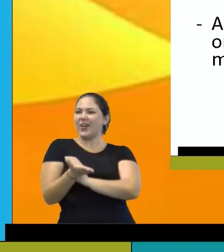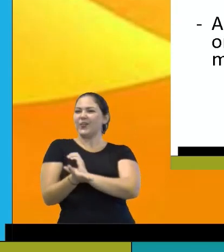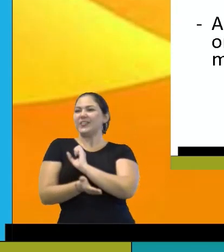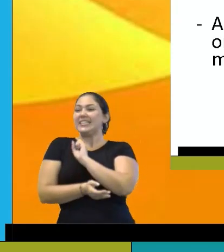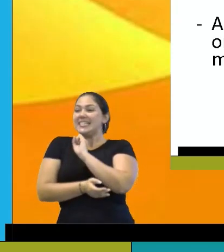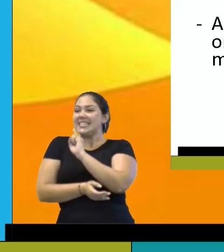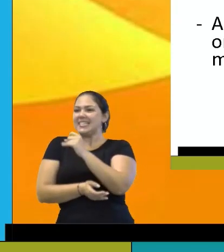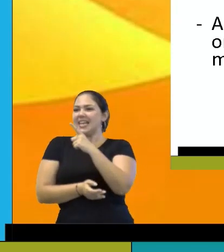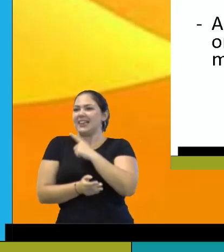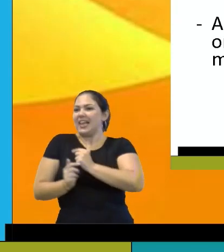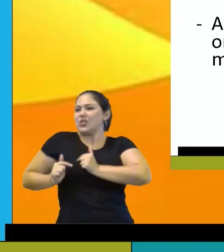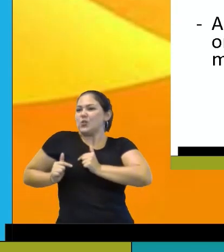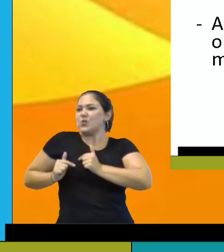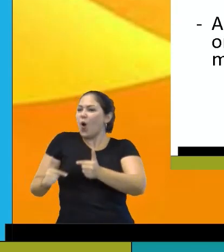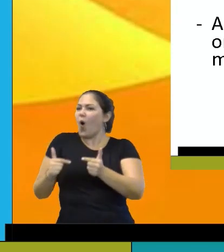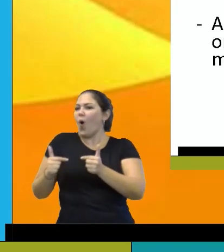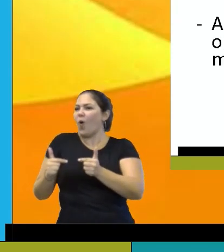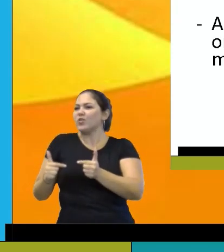Deixa eu te fazer uma pergunta.